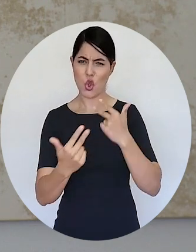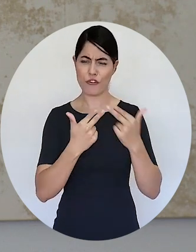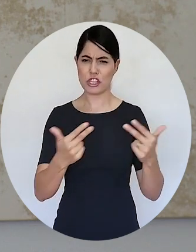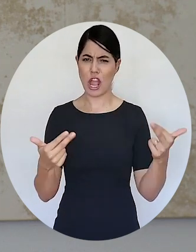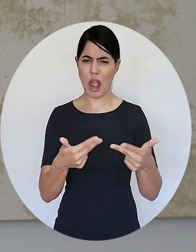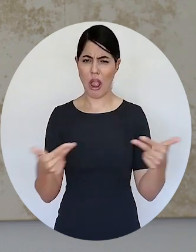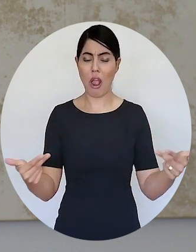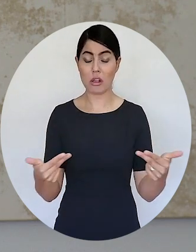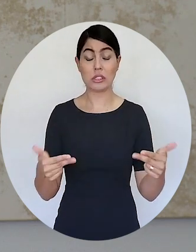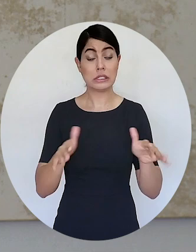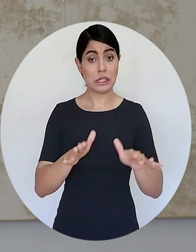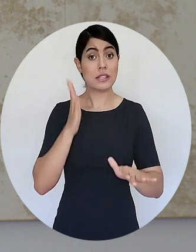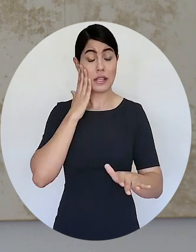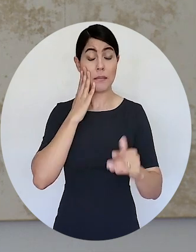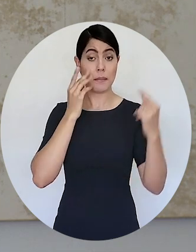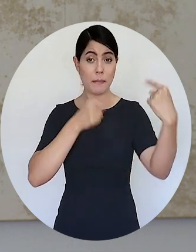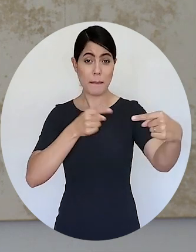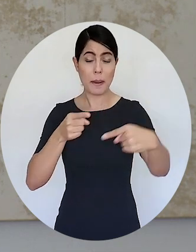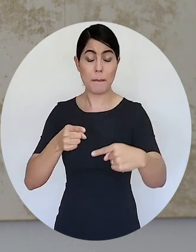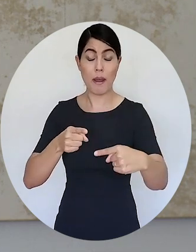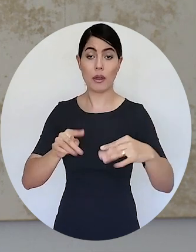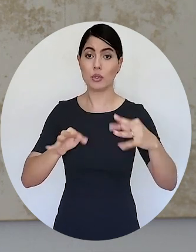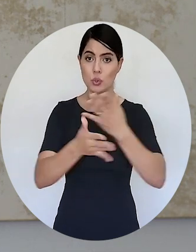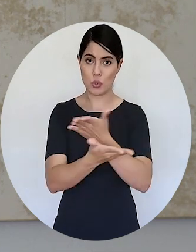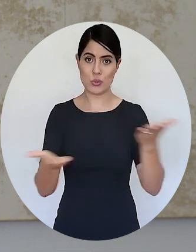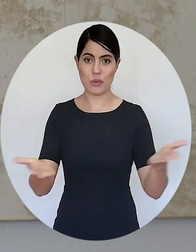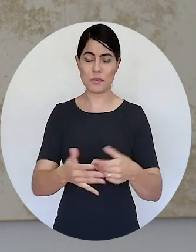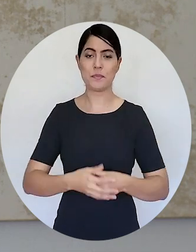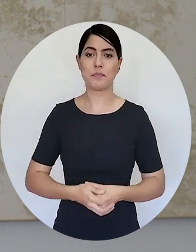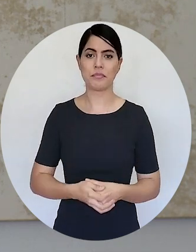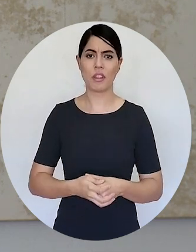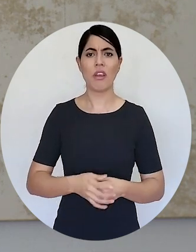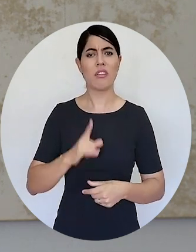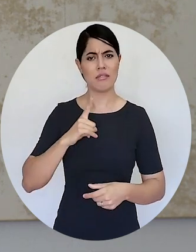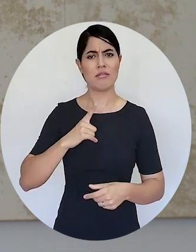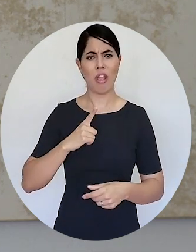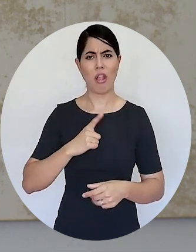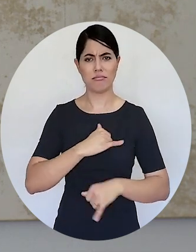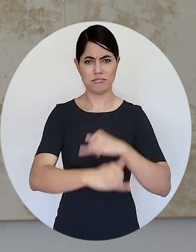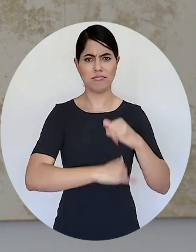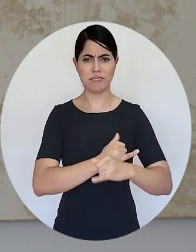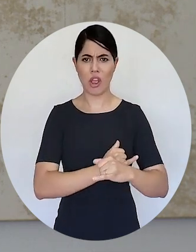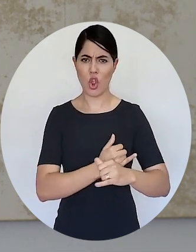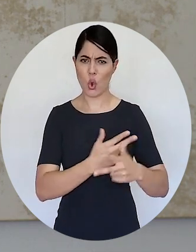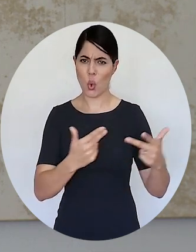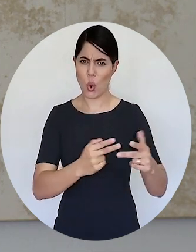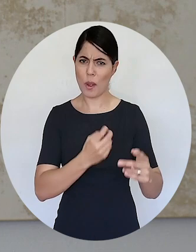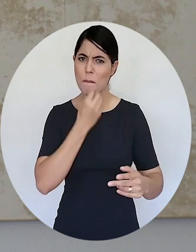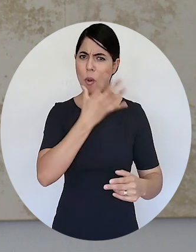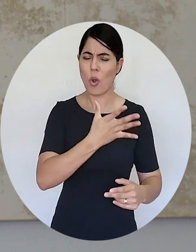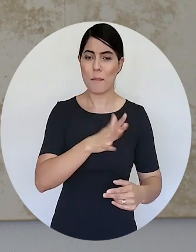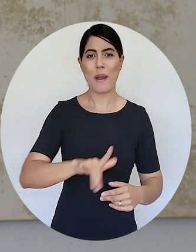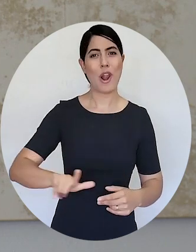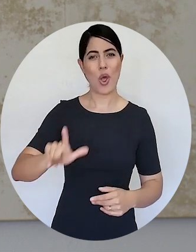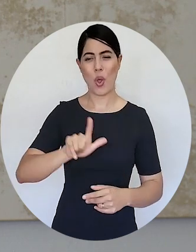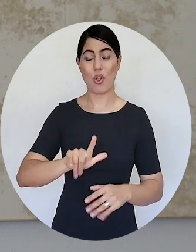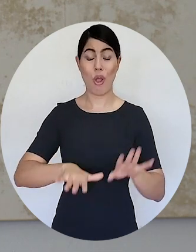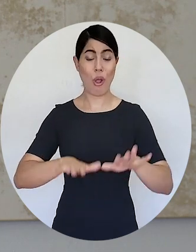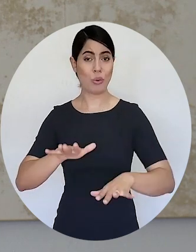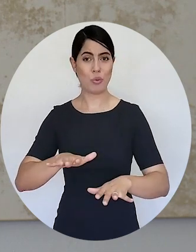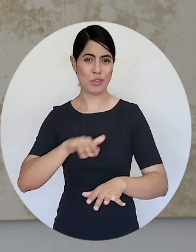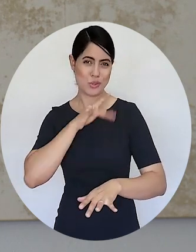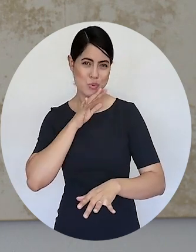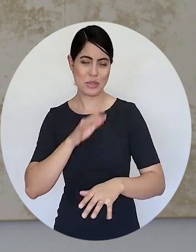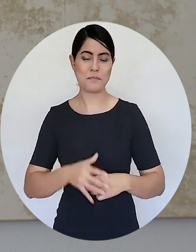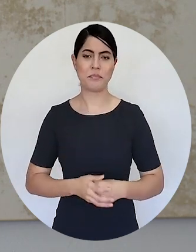novas formas de comunicação desafiam a todos nós. Há coisa muito boa acontecendo e é coisa que claramente não vem